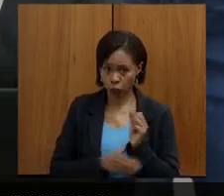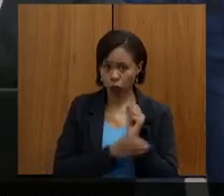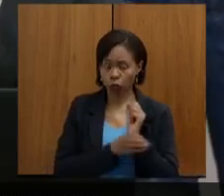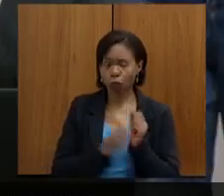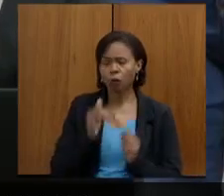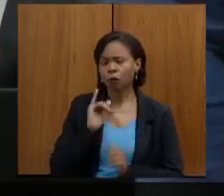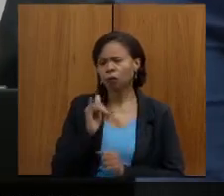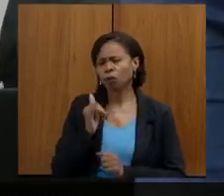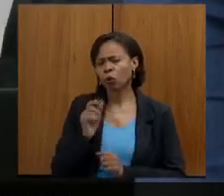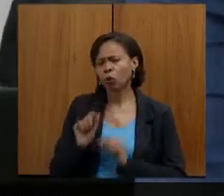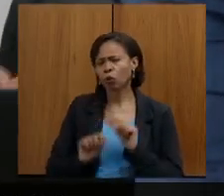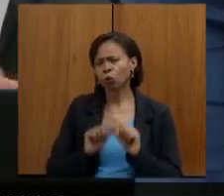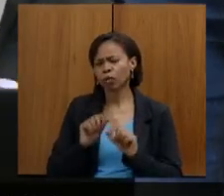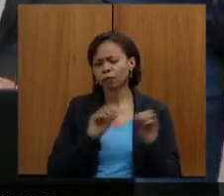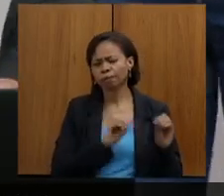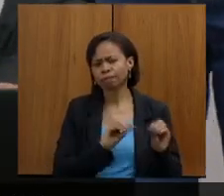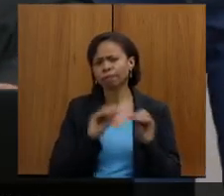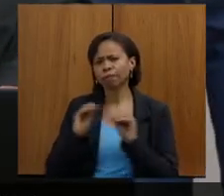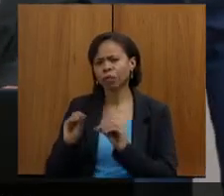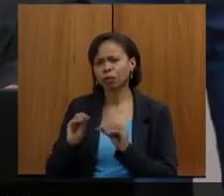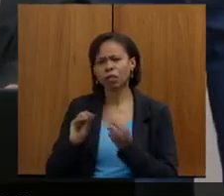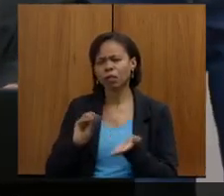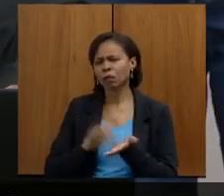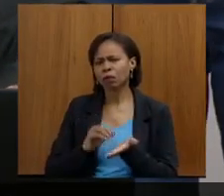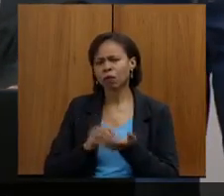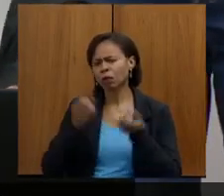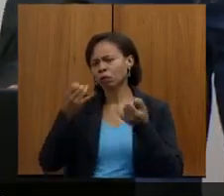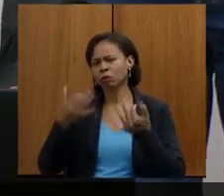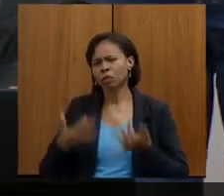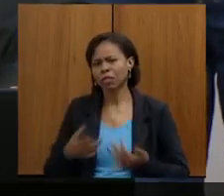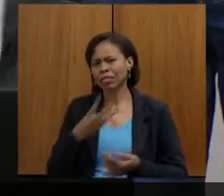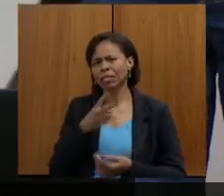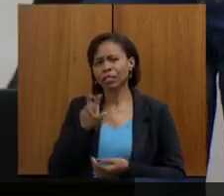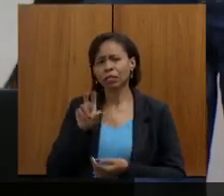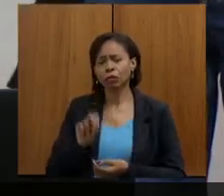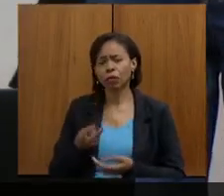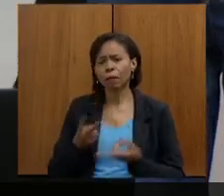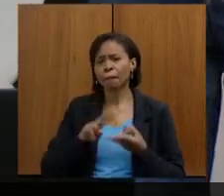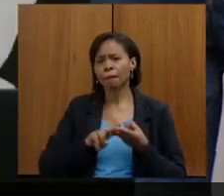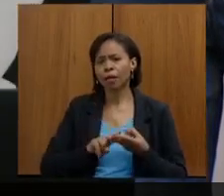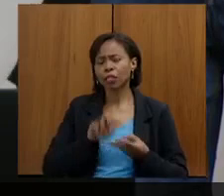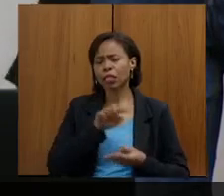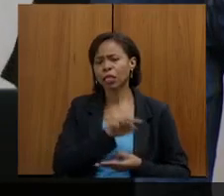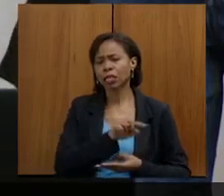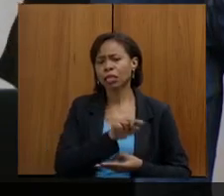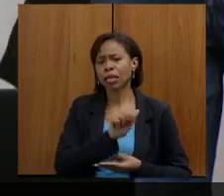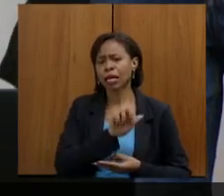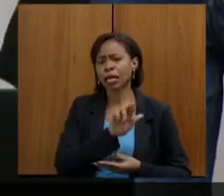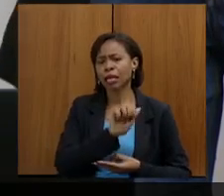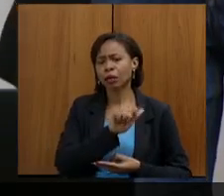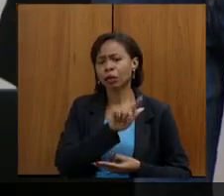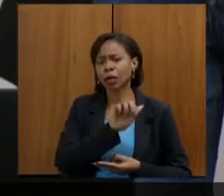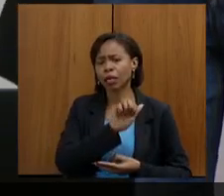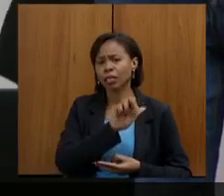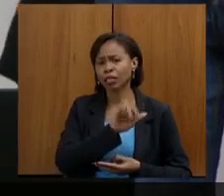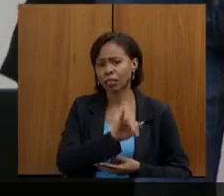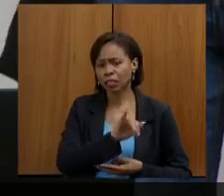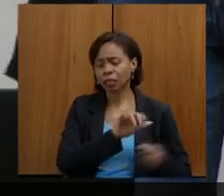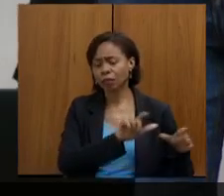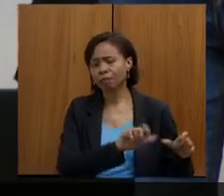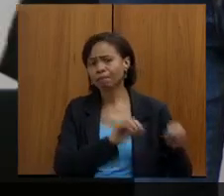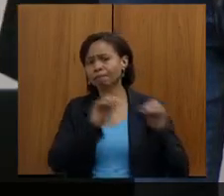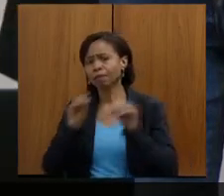por pedido informações sobre a transferência e justificadas de 350 presos do presídio de Araguari para outras comarcas devido